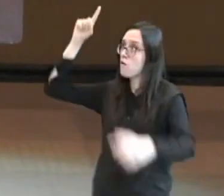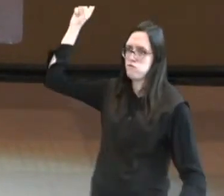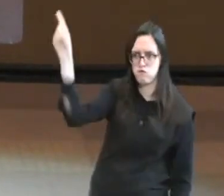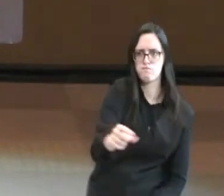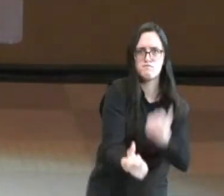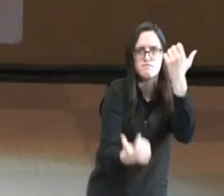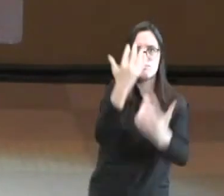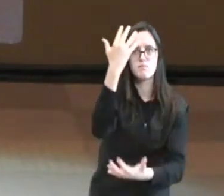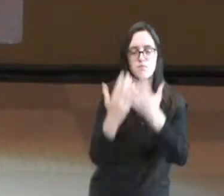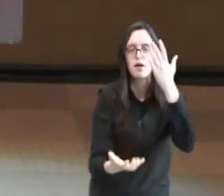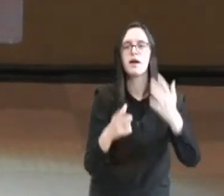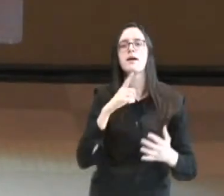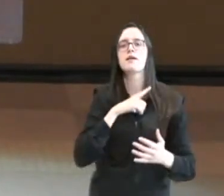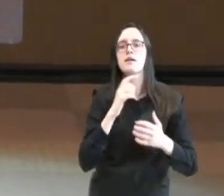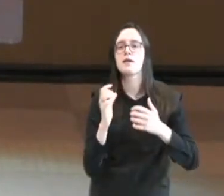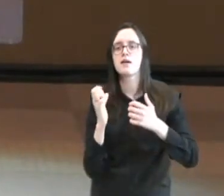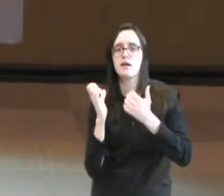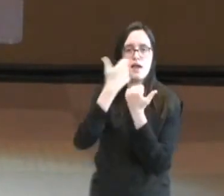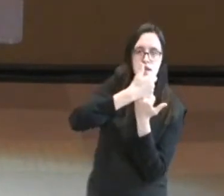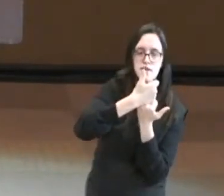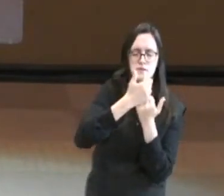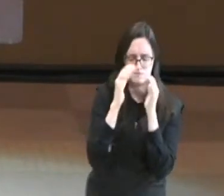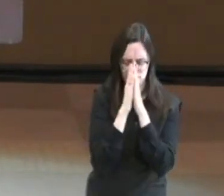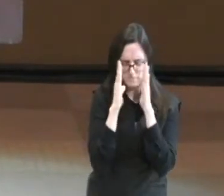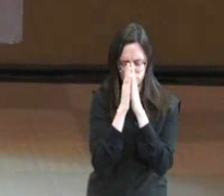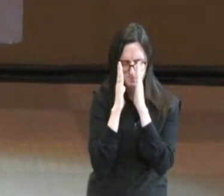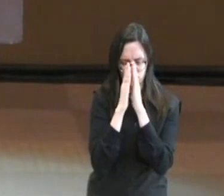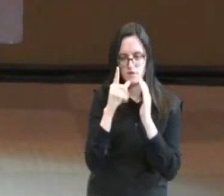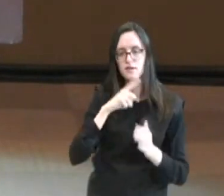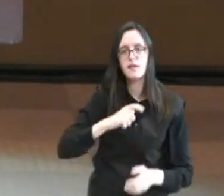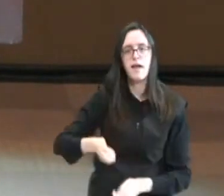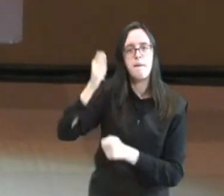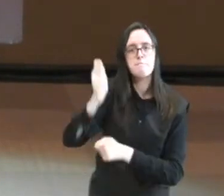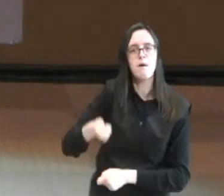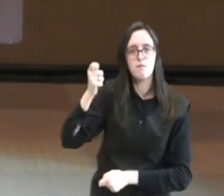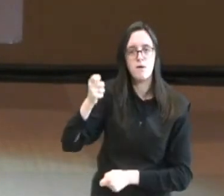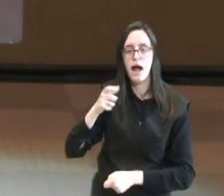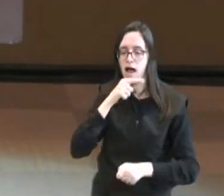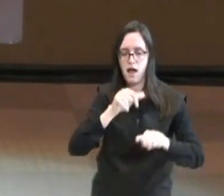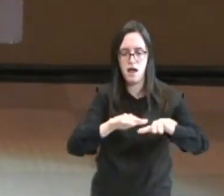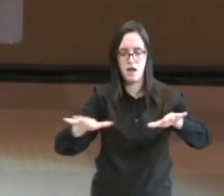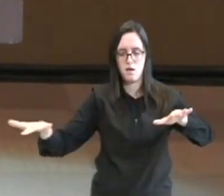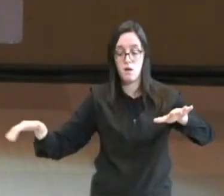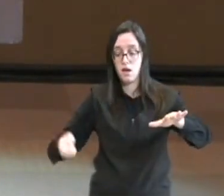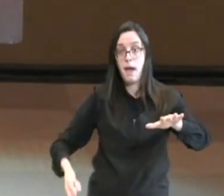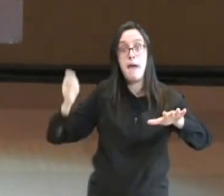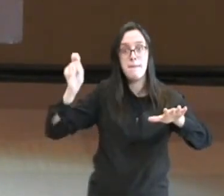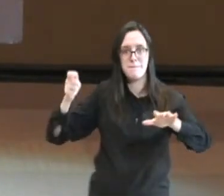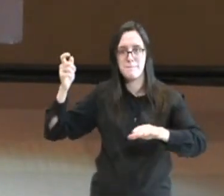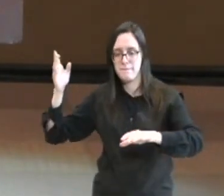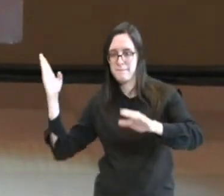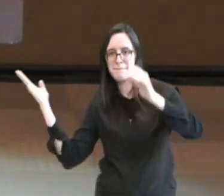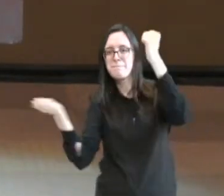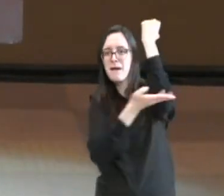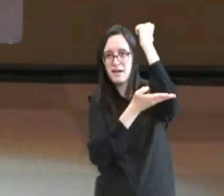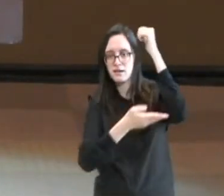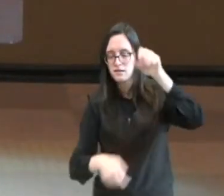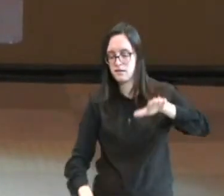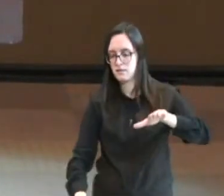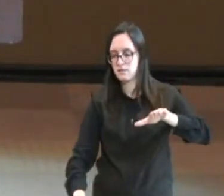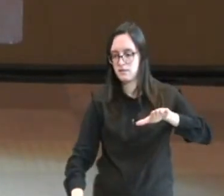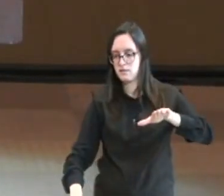um machado pesado subiu na água. Não sobe, afunda, aquele machado subiu.